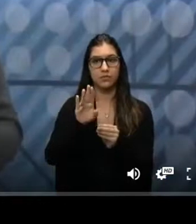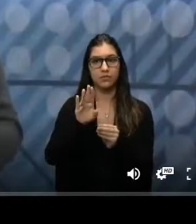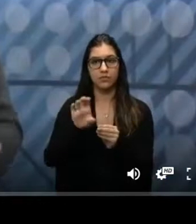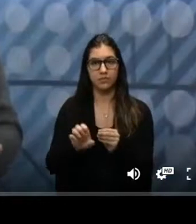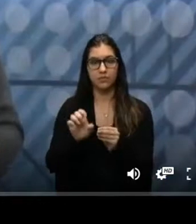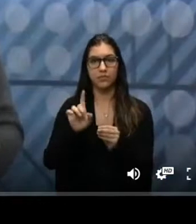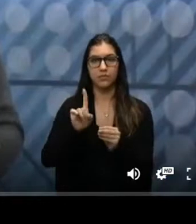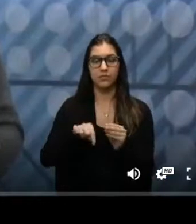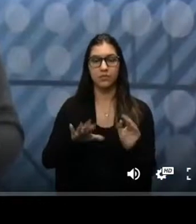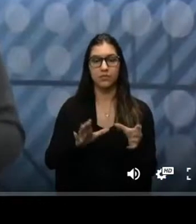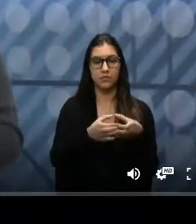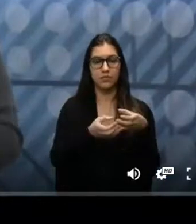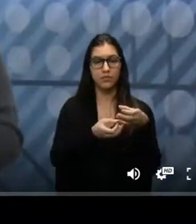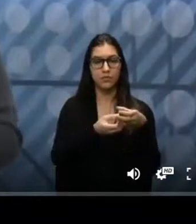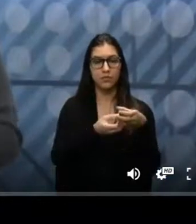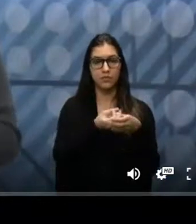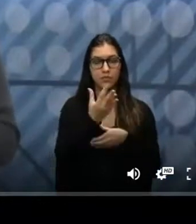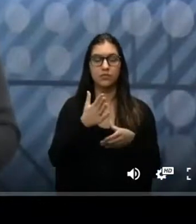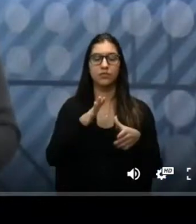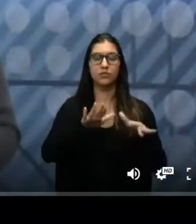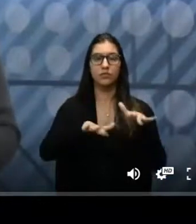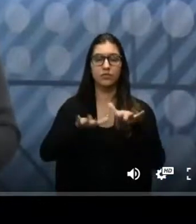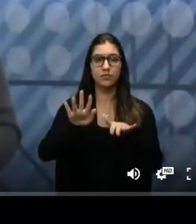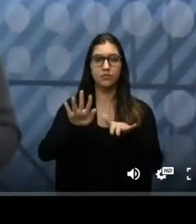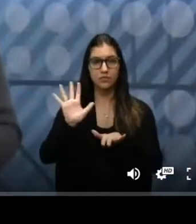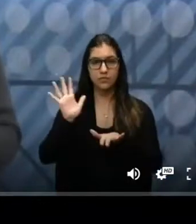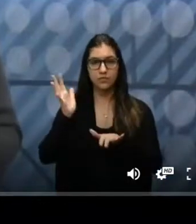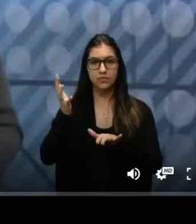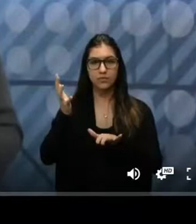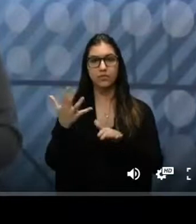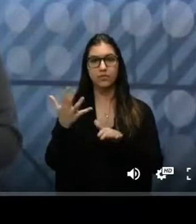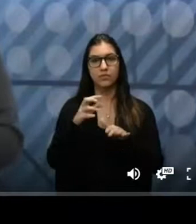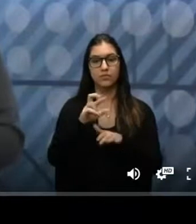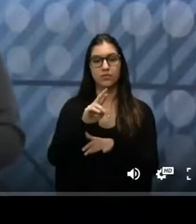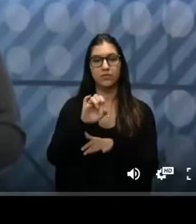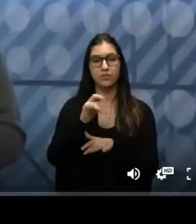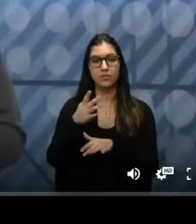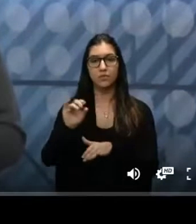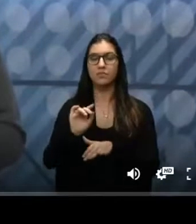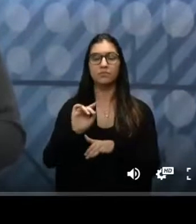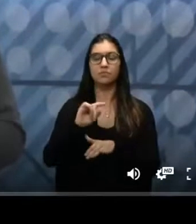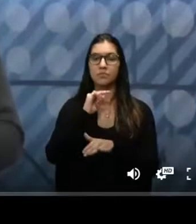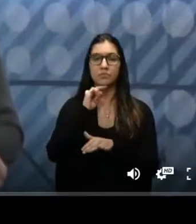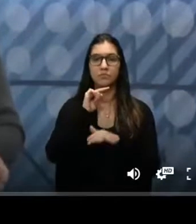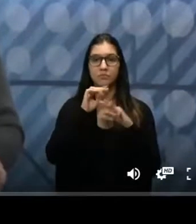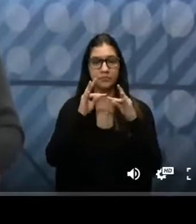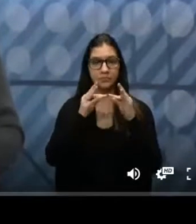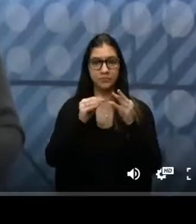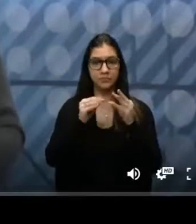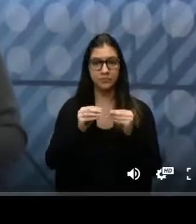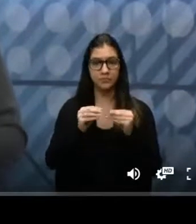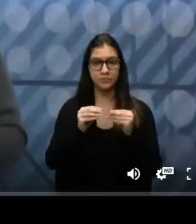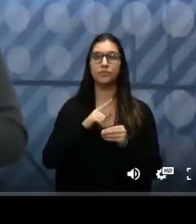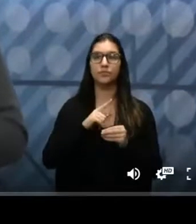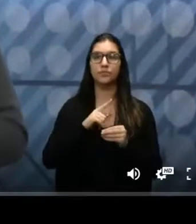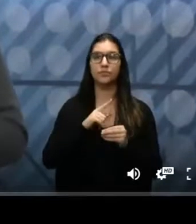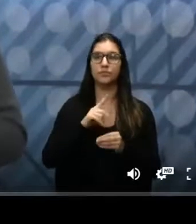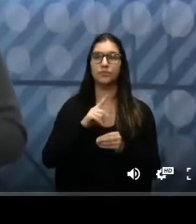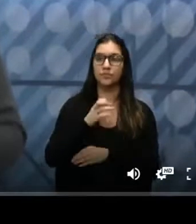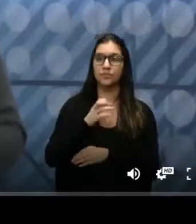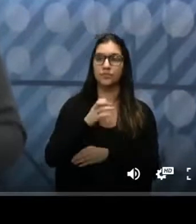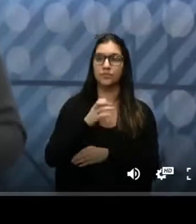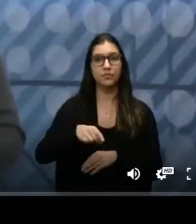um composto que é formado e muitas vezes a reação ela não acontece por completo. Então, eu tenho que a reação ela acontece com